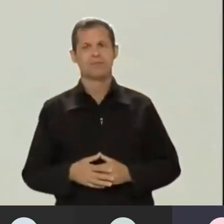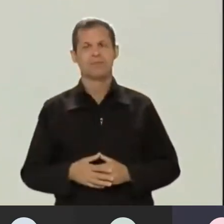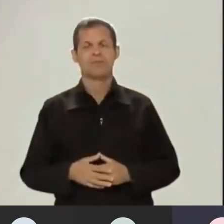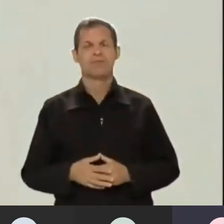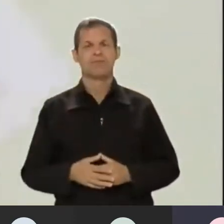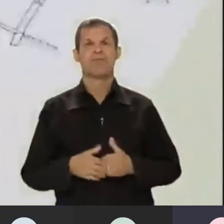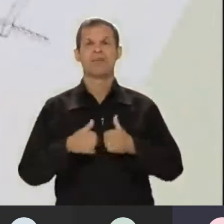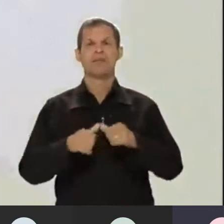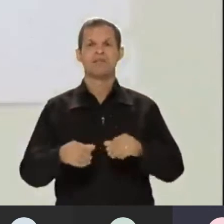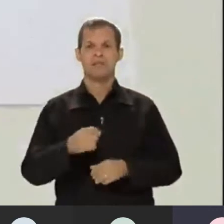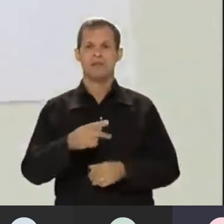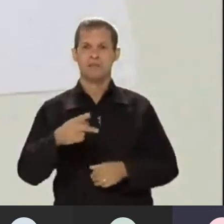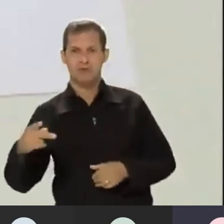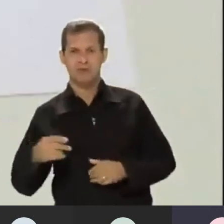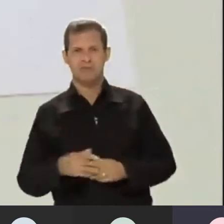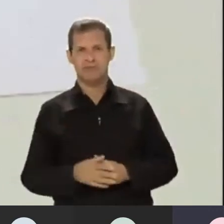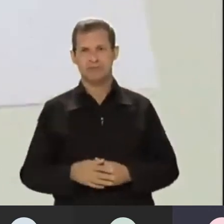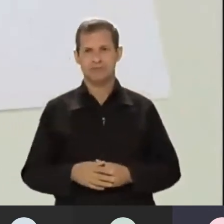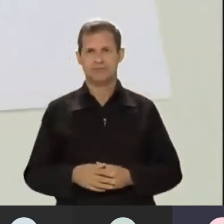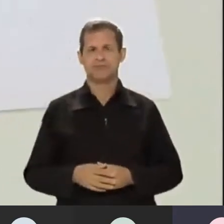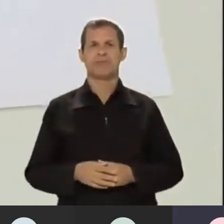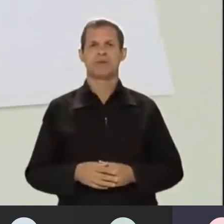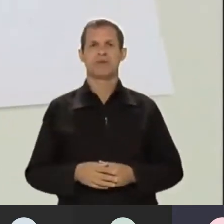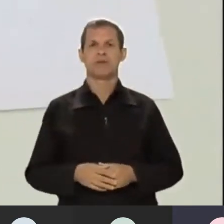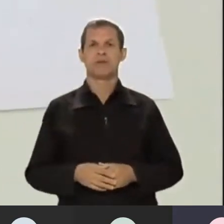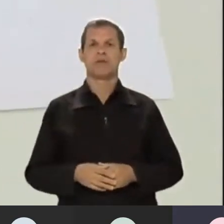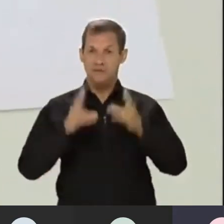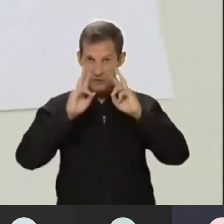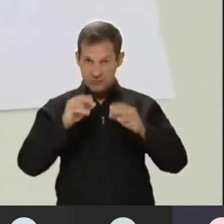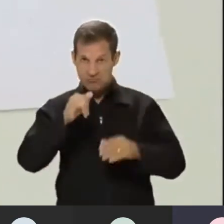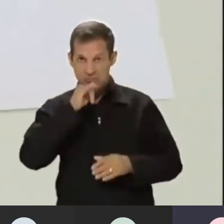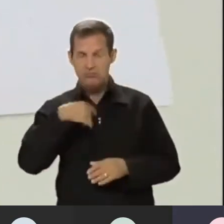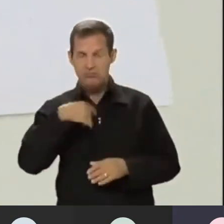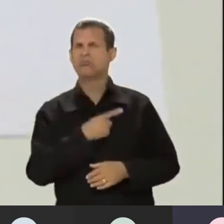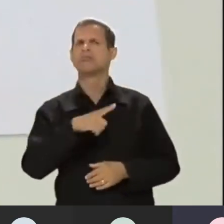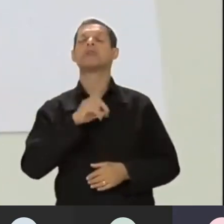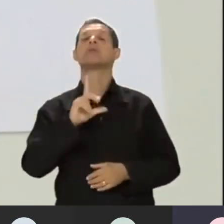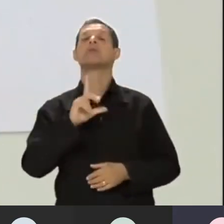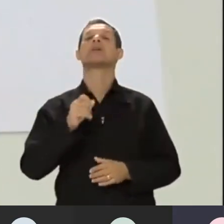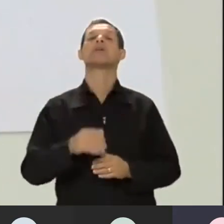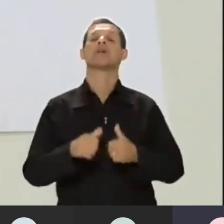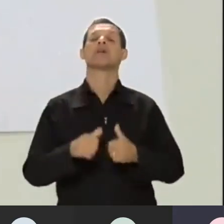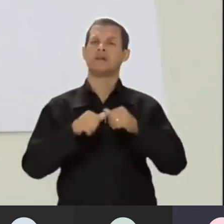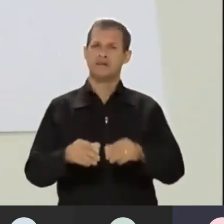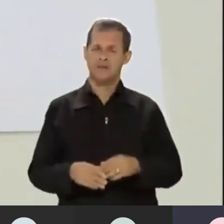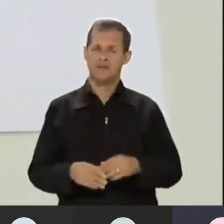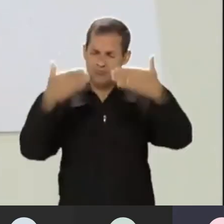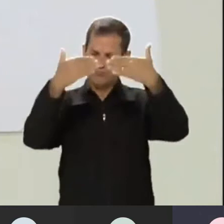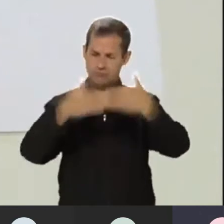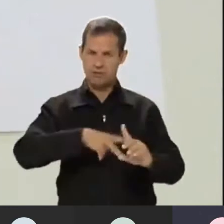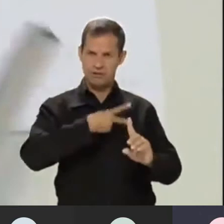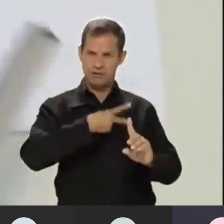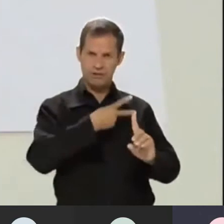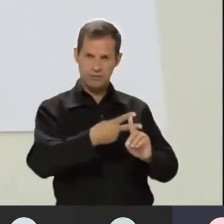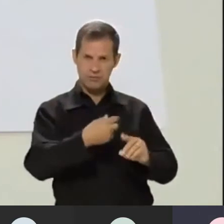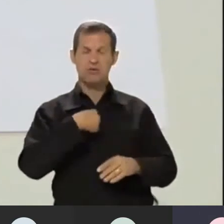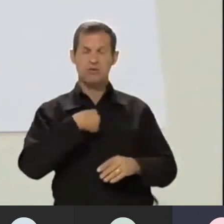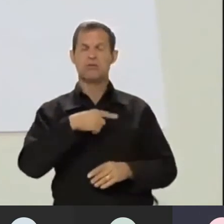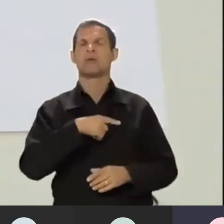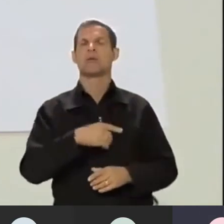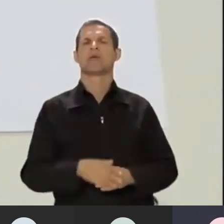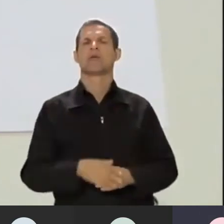pouquinho melhor essa situação. Tá? Então aqui, ó, por exemplo, a gente tem o que seria essa parede dupla, tá? Que eu